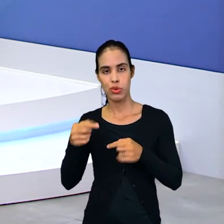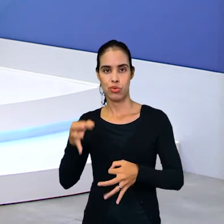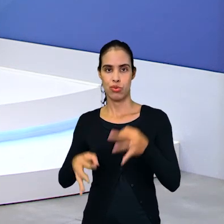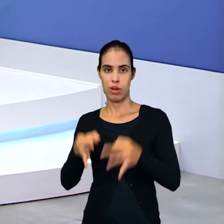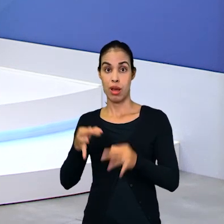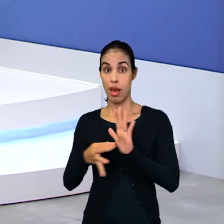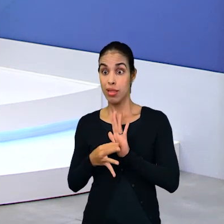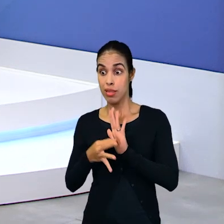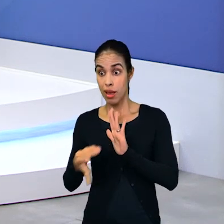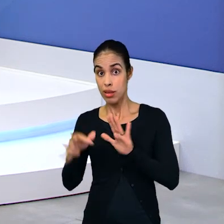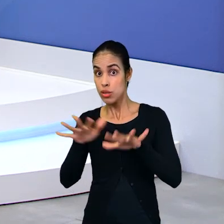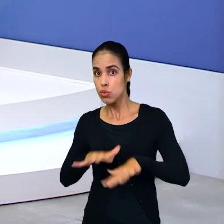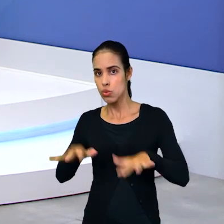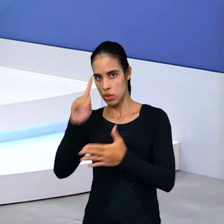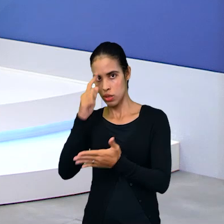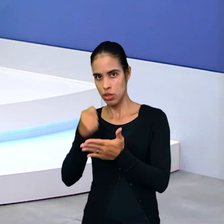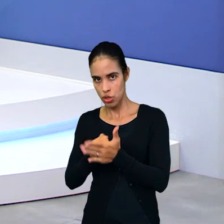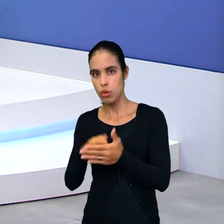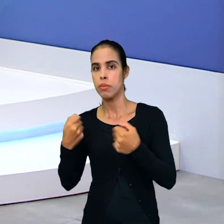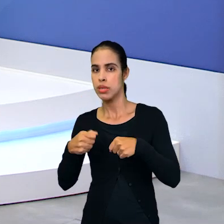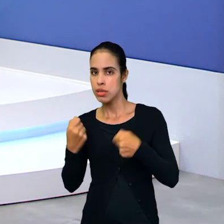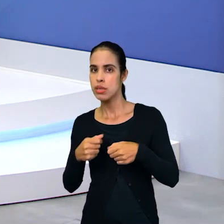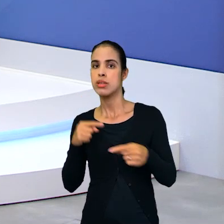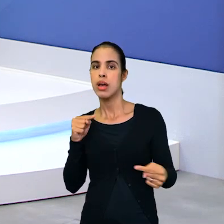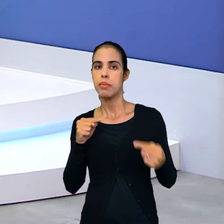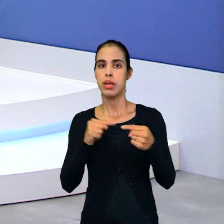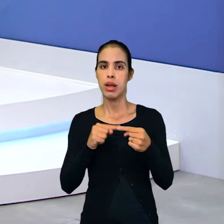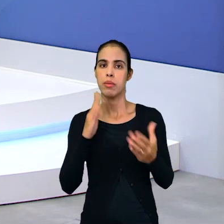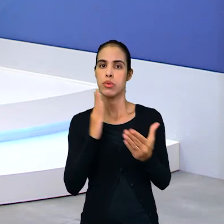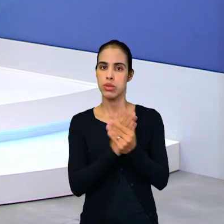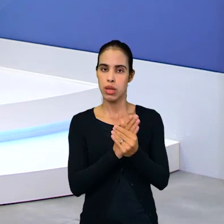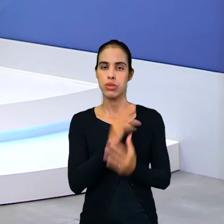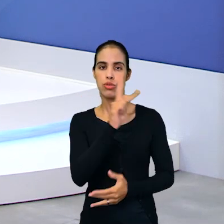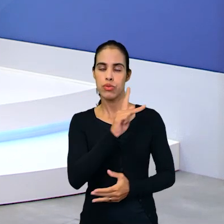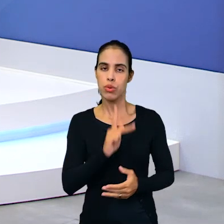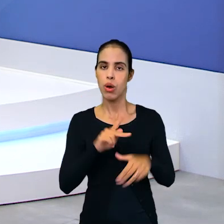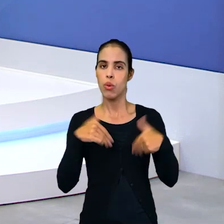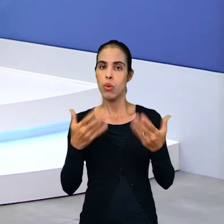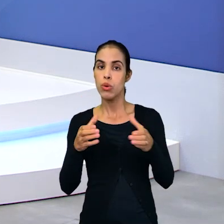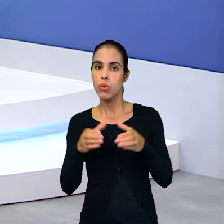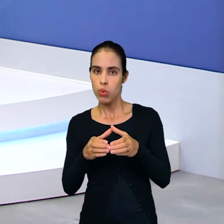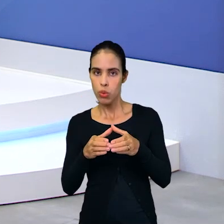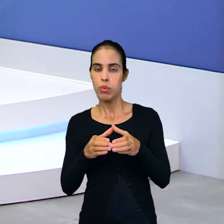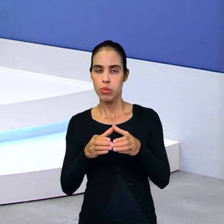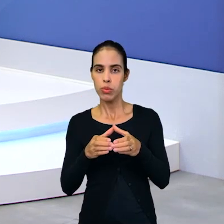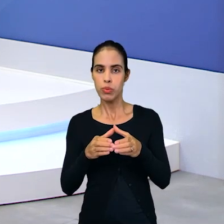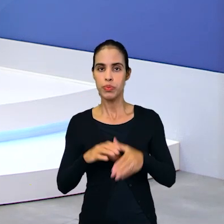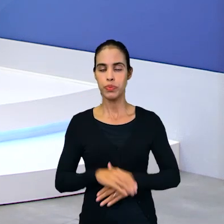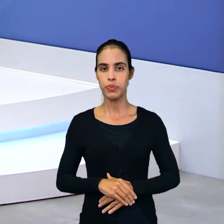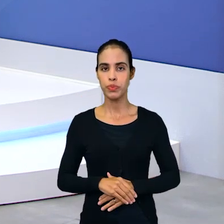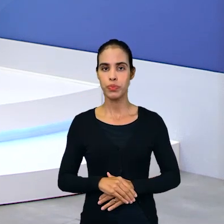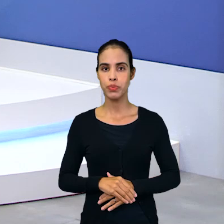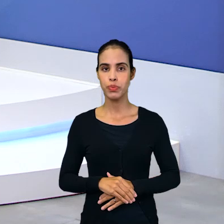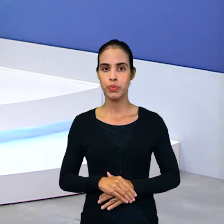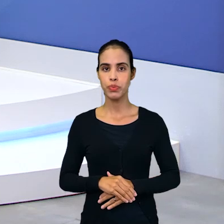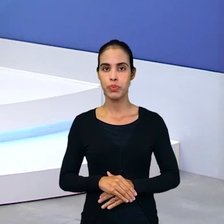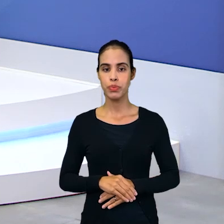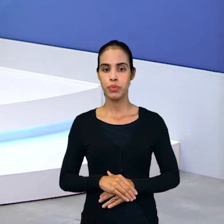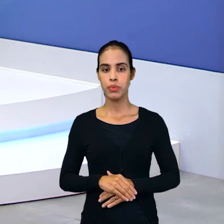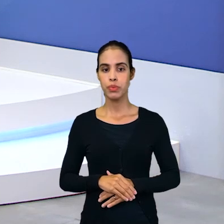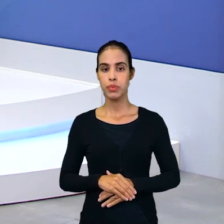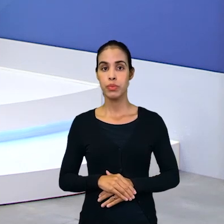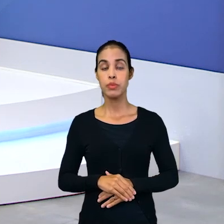tese jurídica definida deverá ser aplicada a todos os processos individuais e coletivos em tramitação na Justiça do